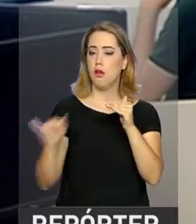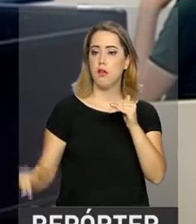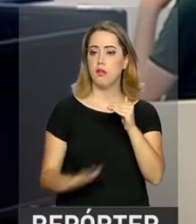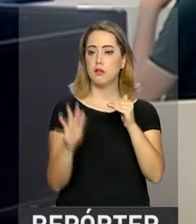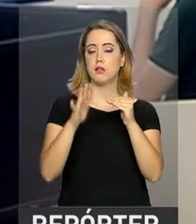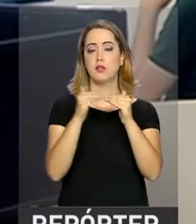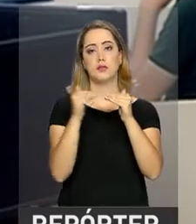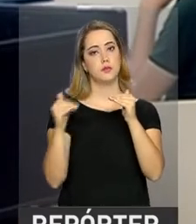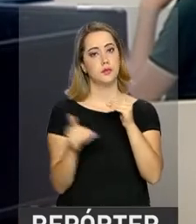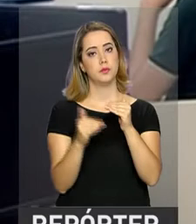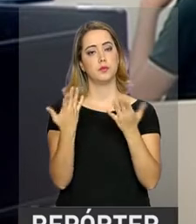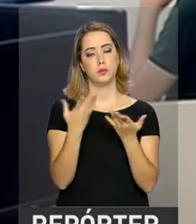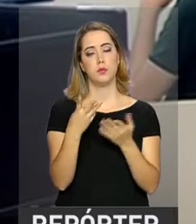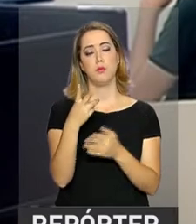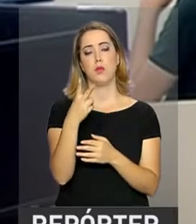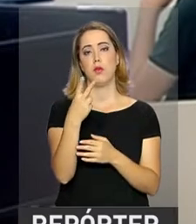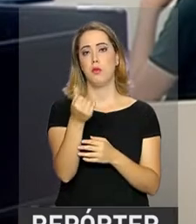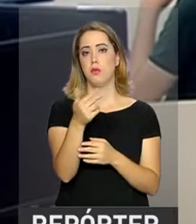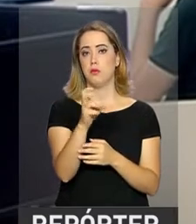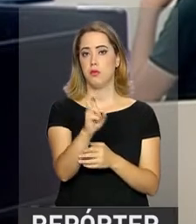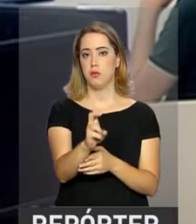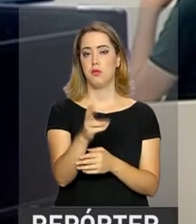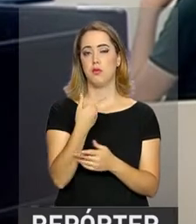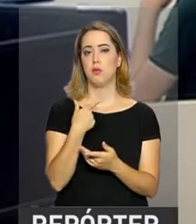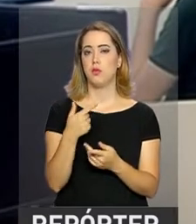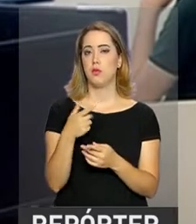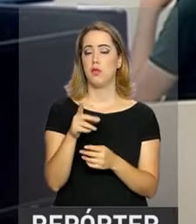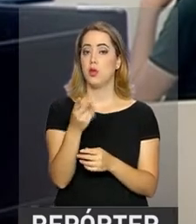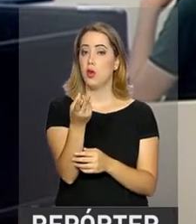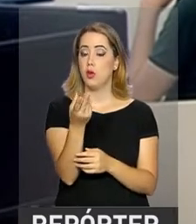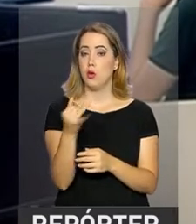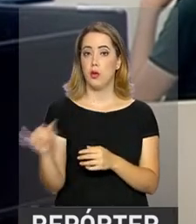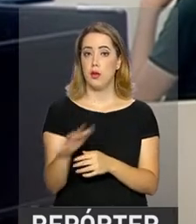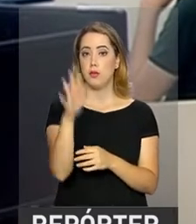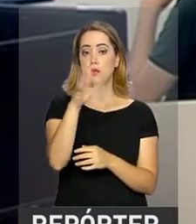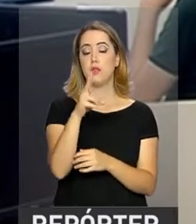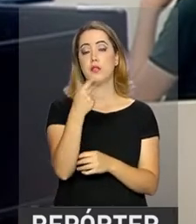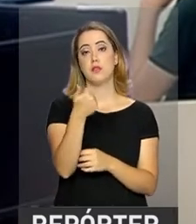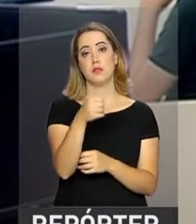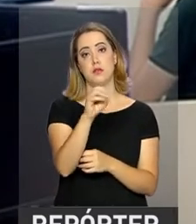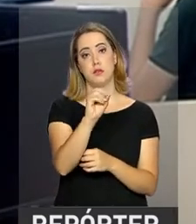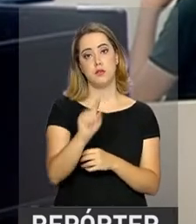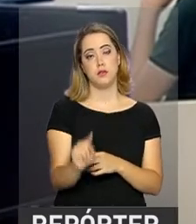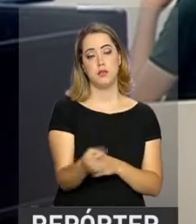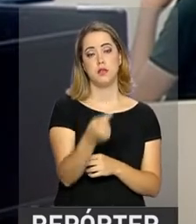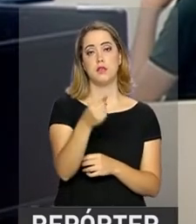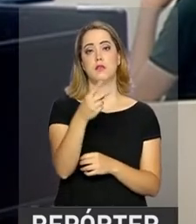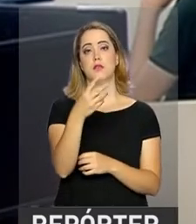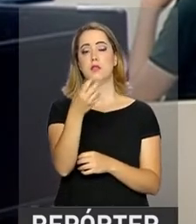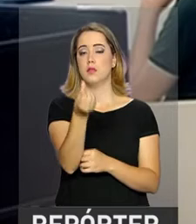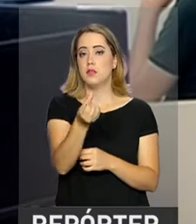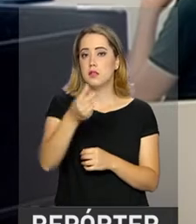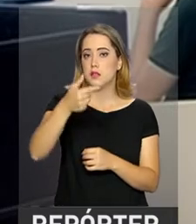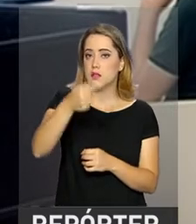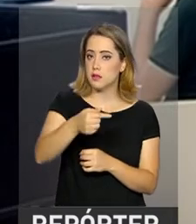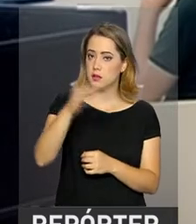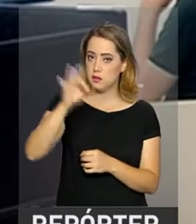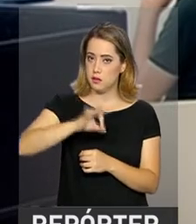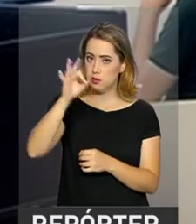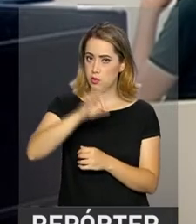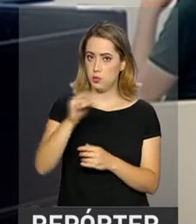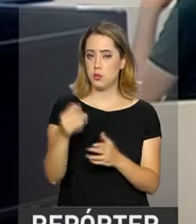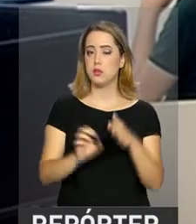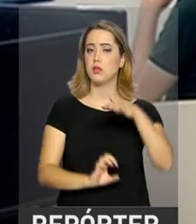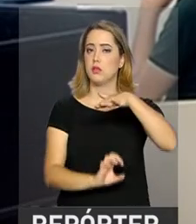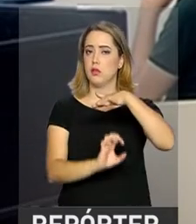2015 quando o índice tinha ficado em 10,67 por cento os dados são do ibge é o instituto